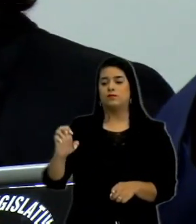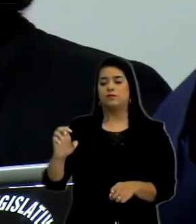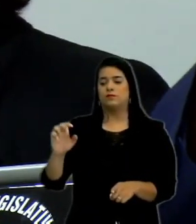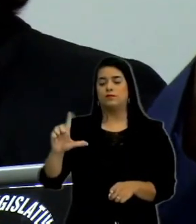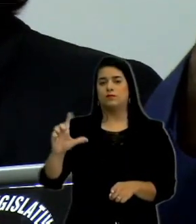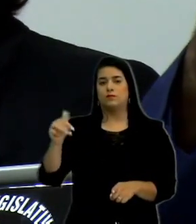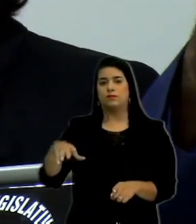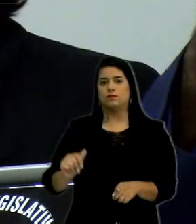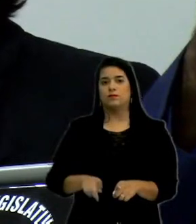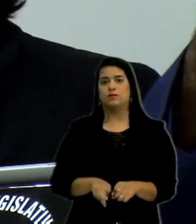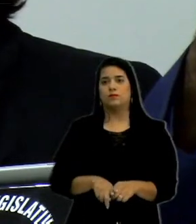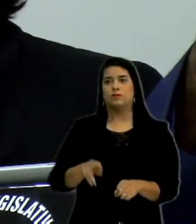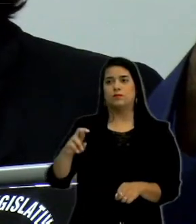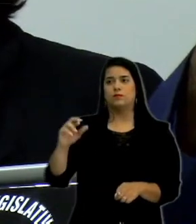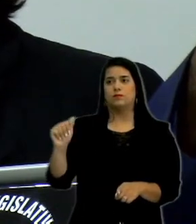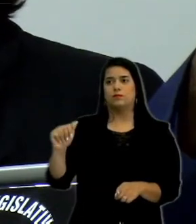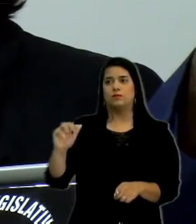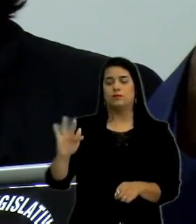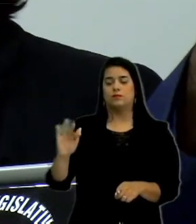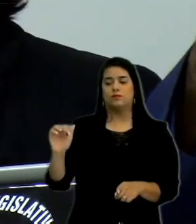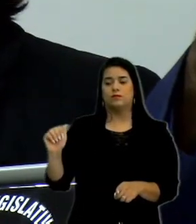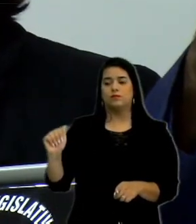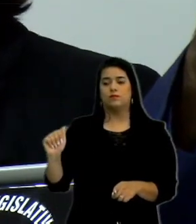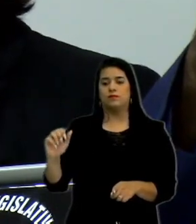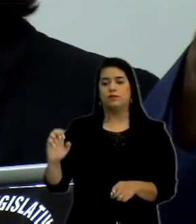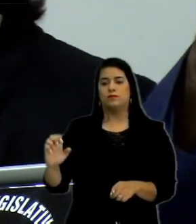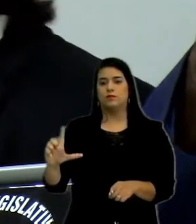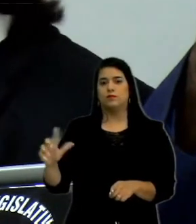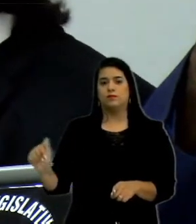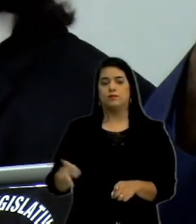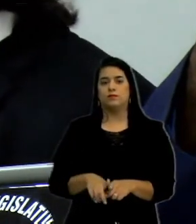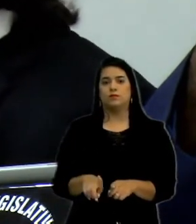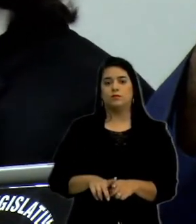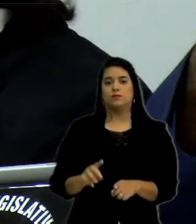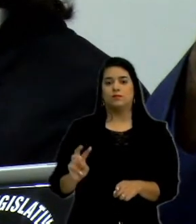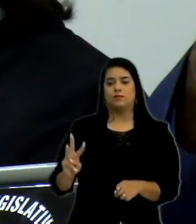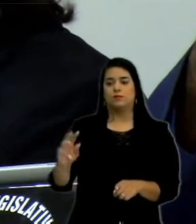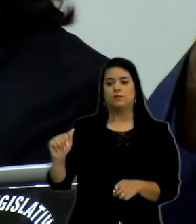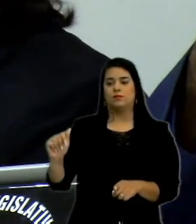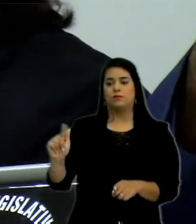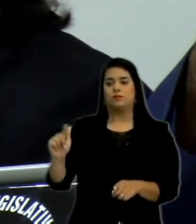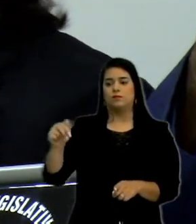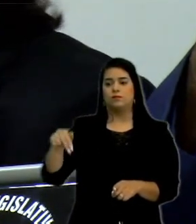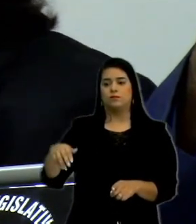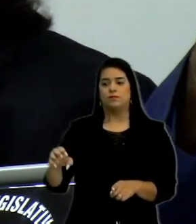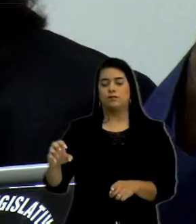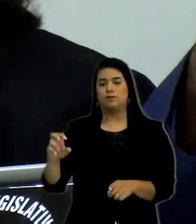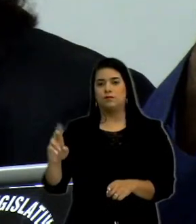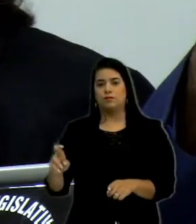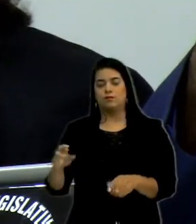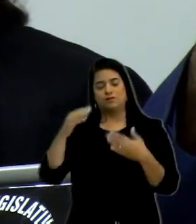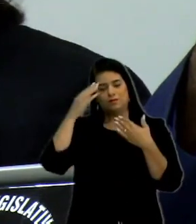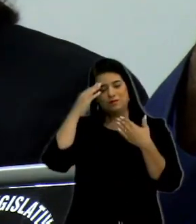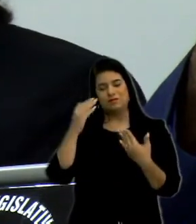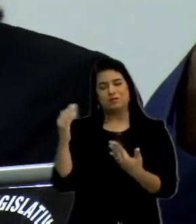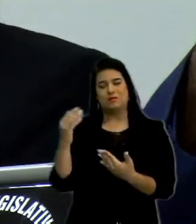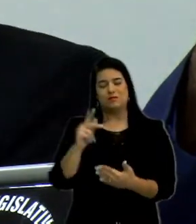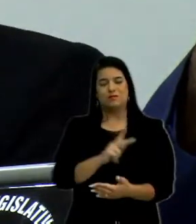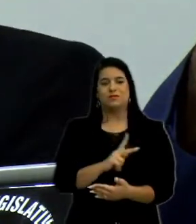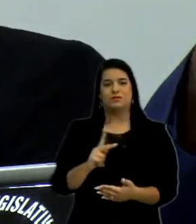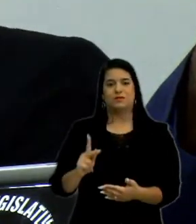Salles, Rafaela Oliveira, Wagner e Nádia Calado. Muito obrigado, caro